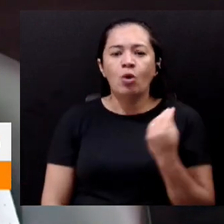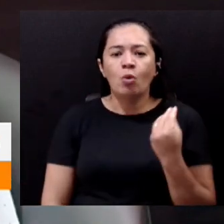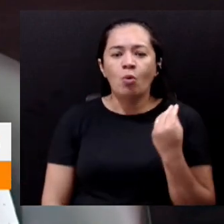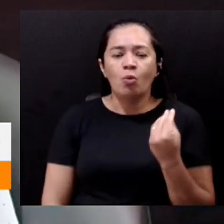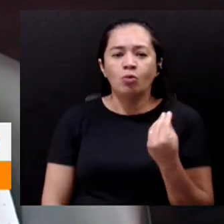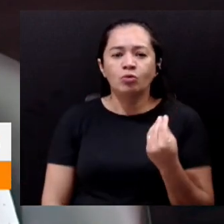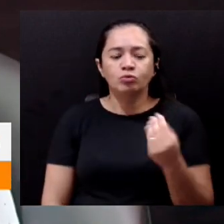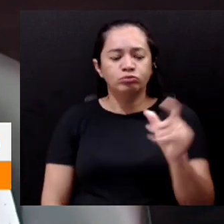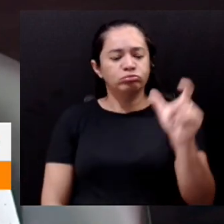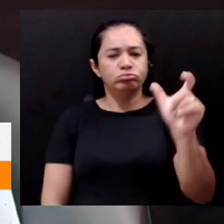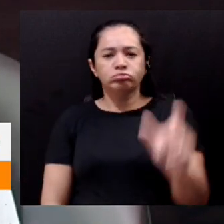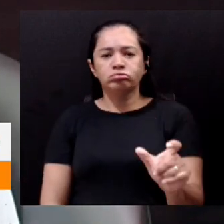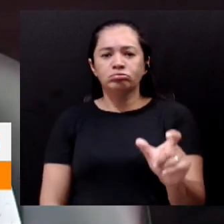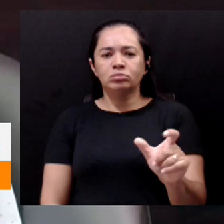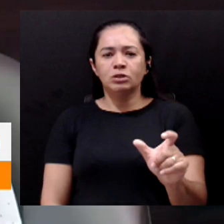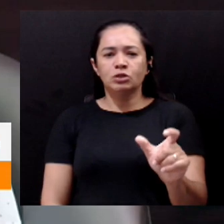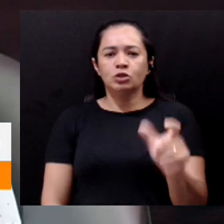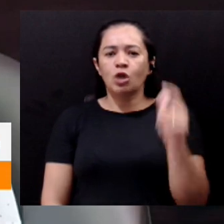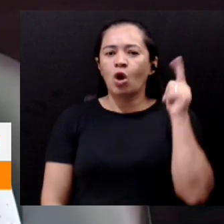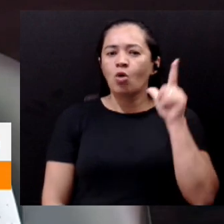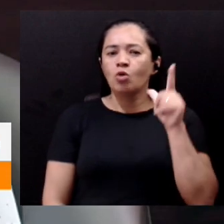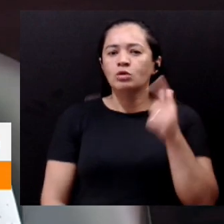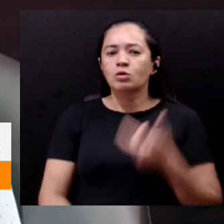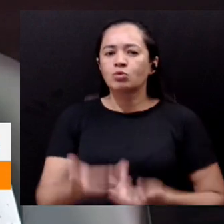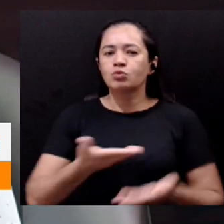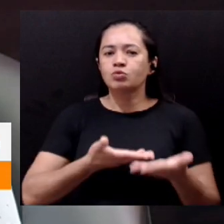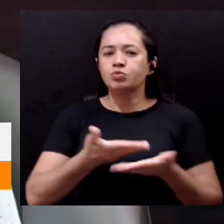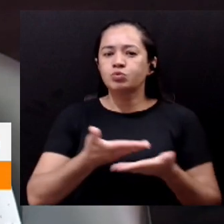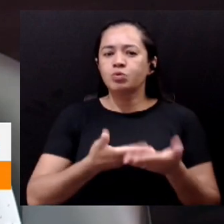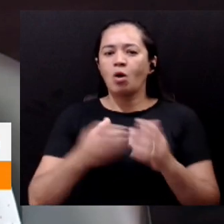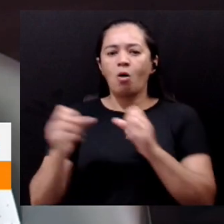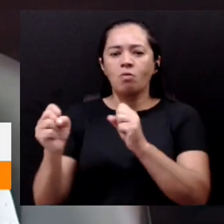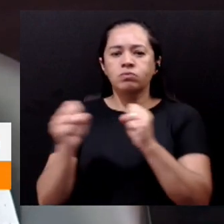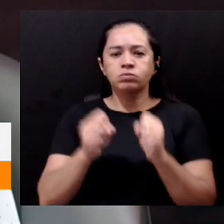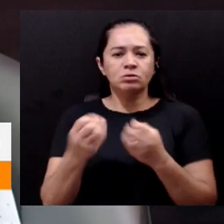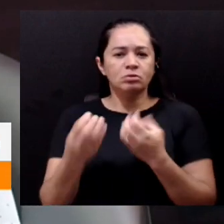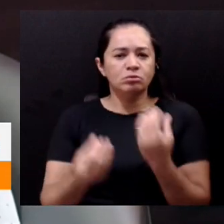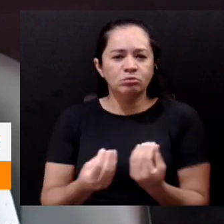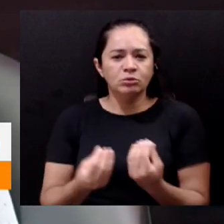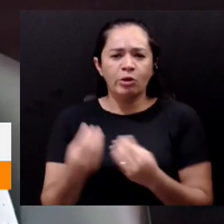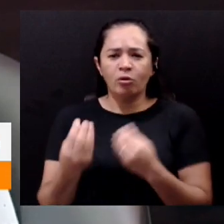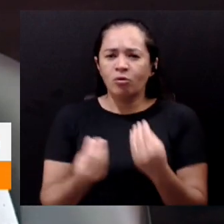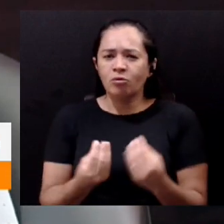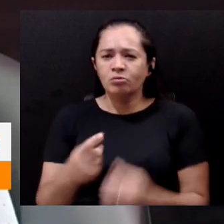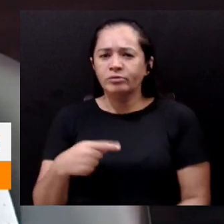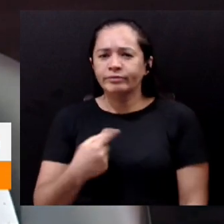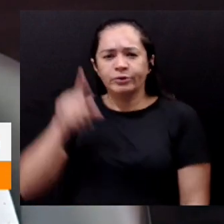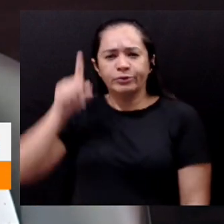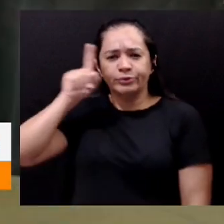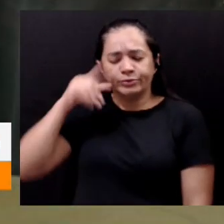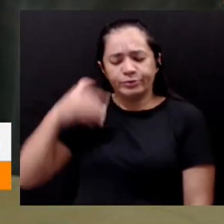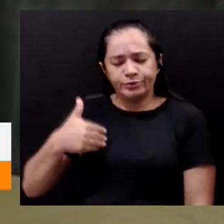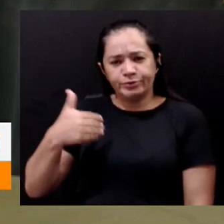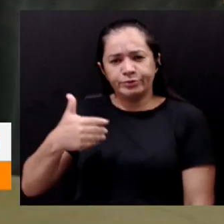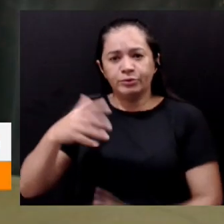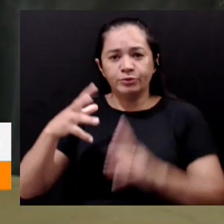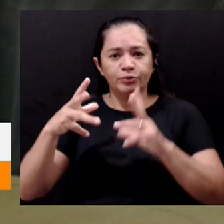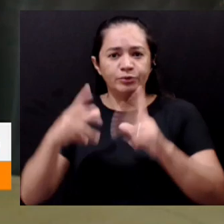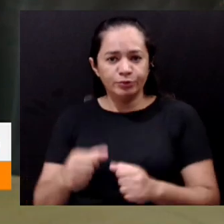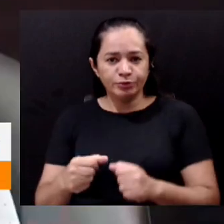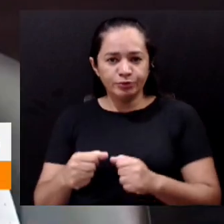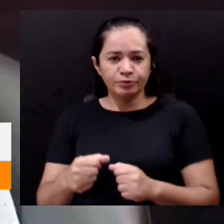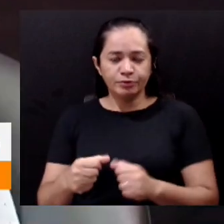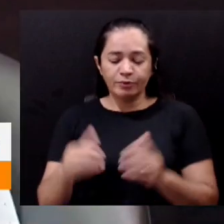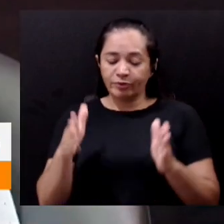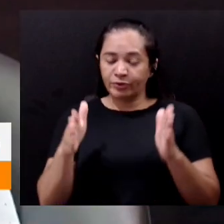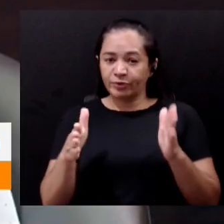o poder, né, e como isso também está no nosso dia a dia, no dia a dia de todo mundo, né. E durante o programa eu tenho certeza